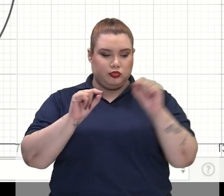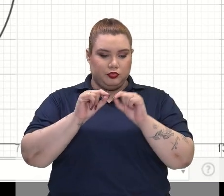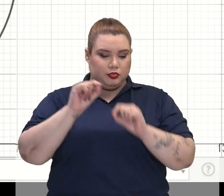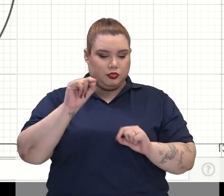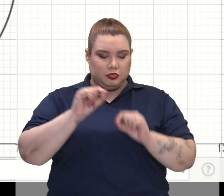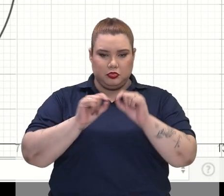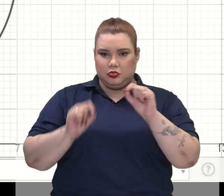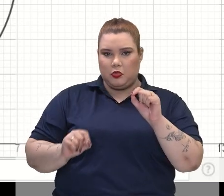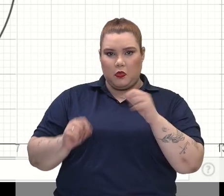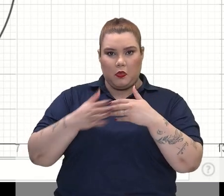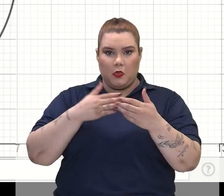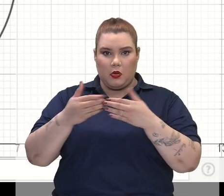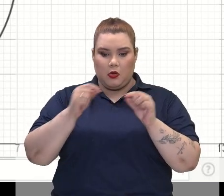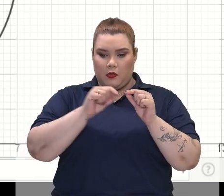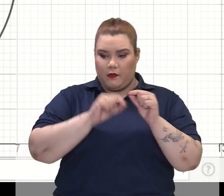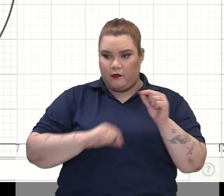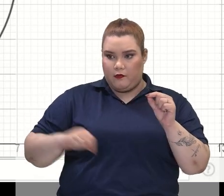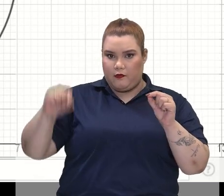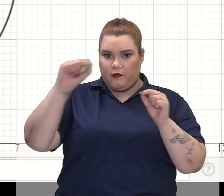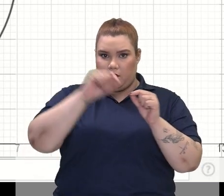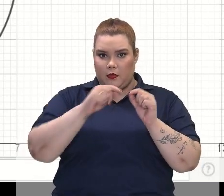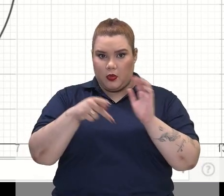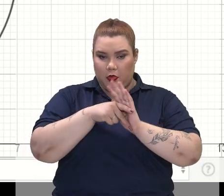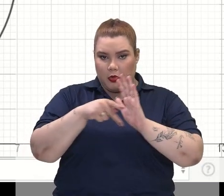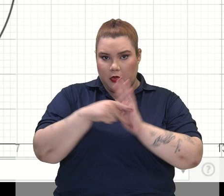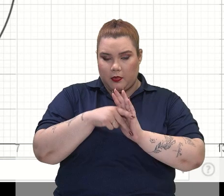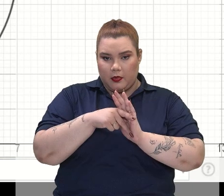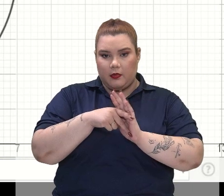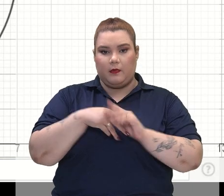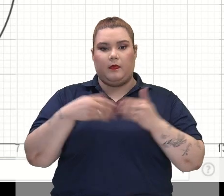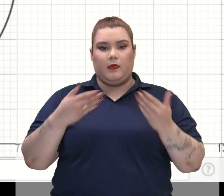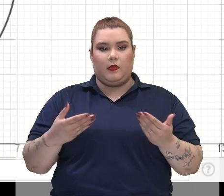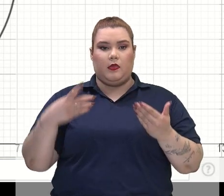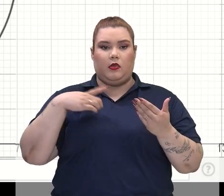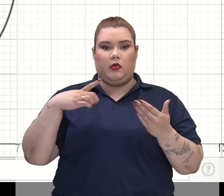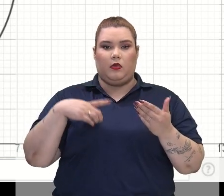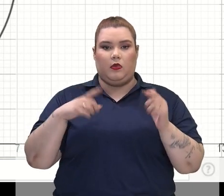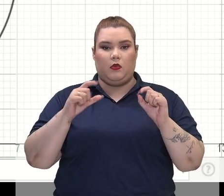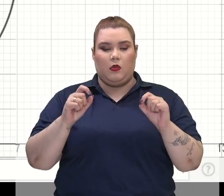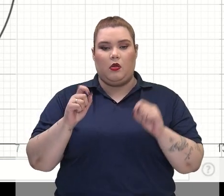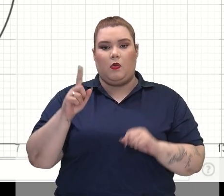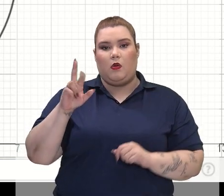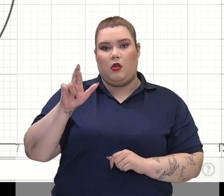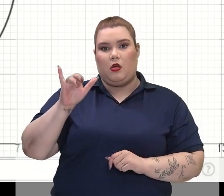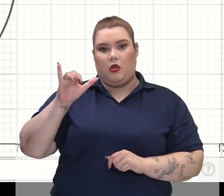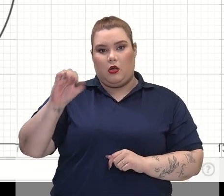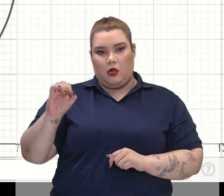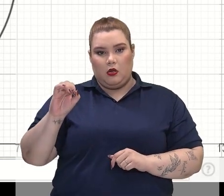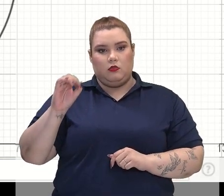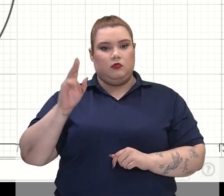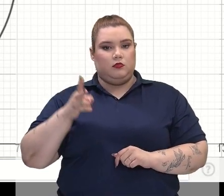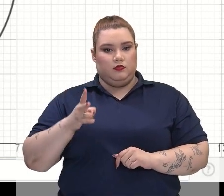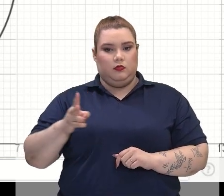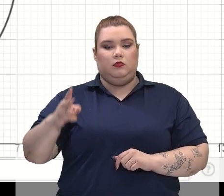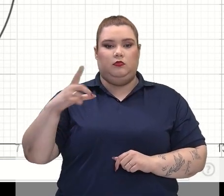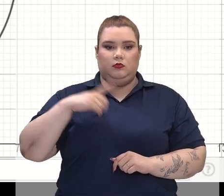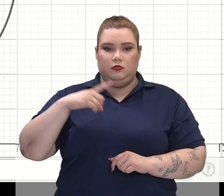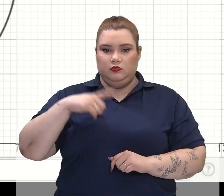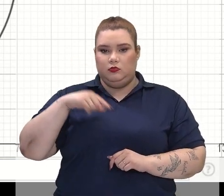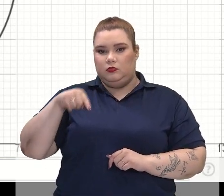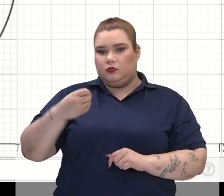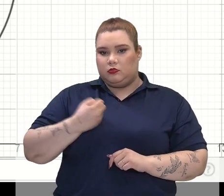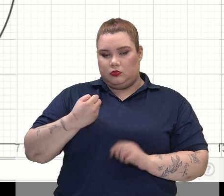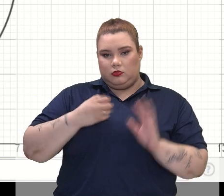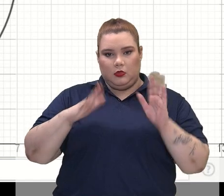a qualquer parte da circunferência, nós vamos ter aí um raio que sempre terá esse valor.